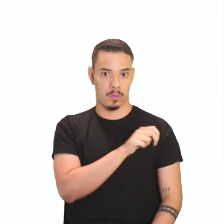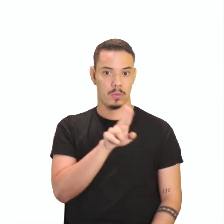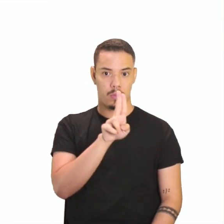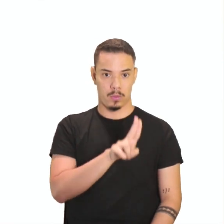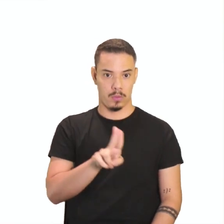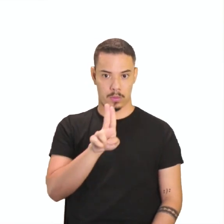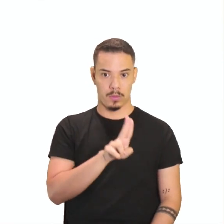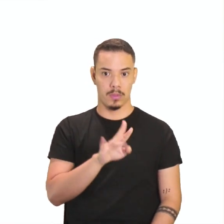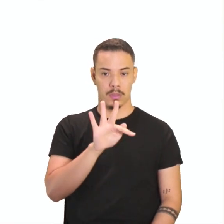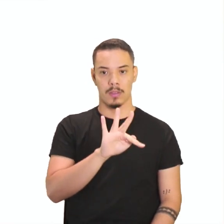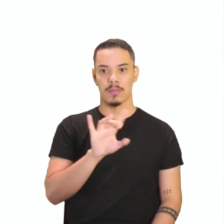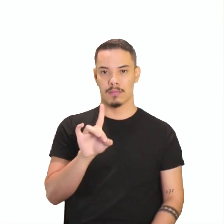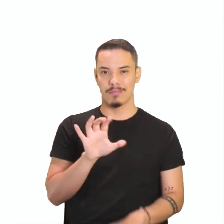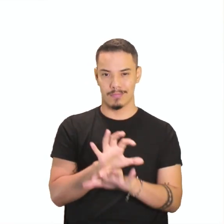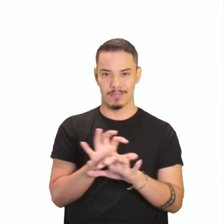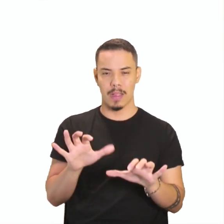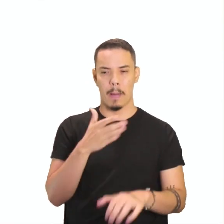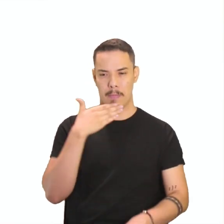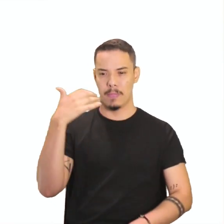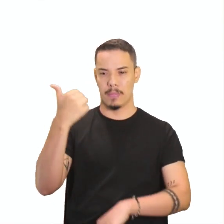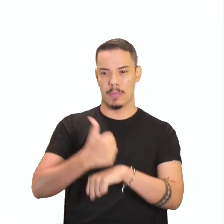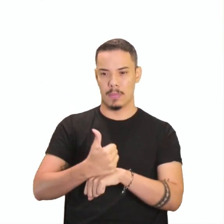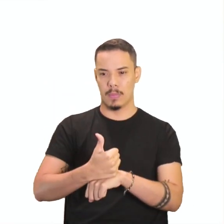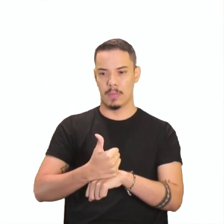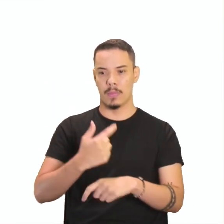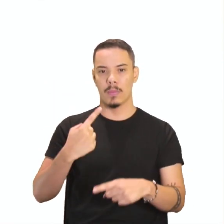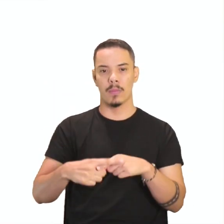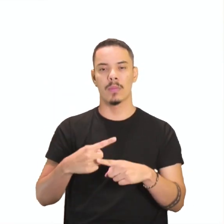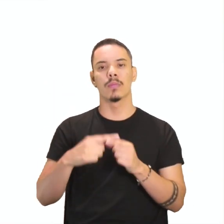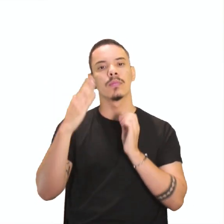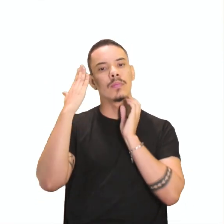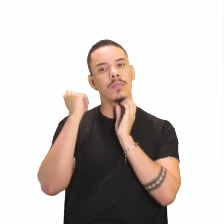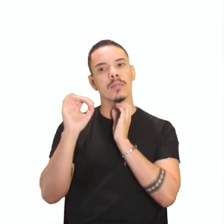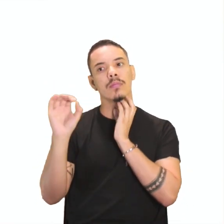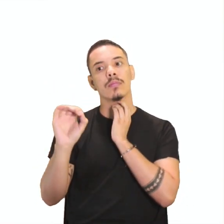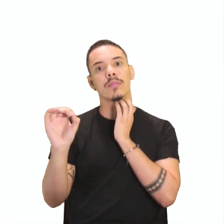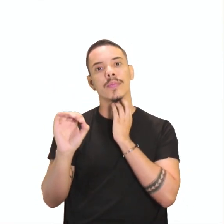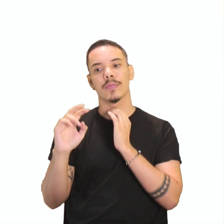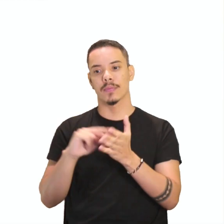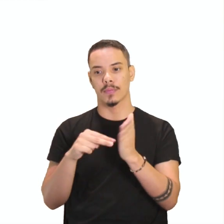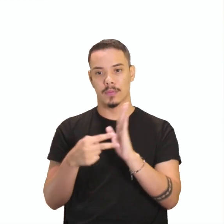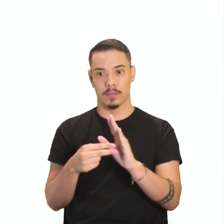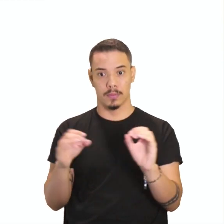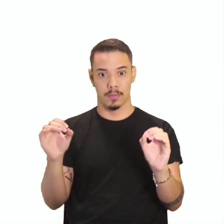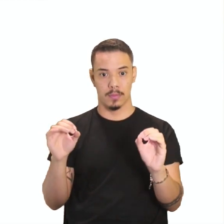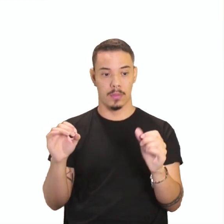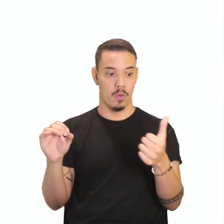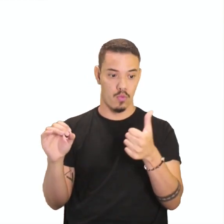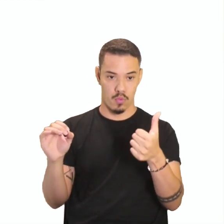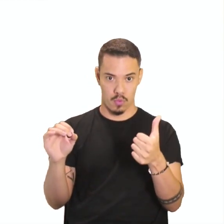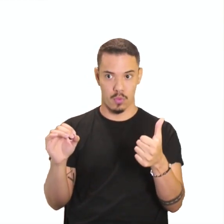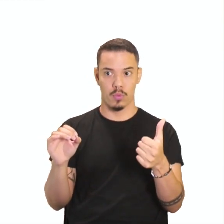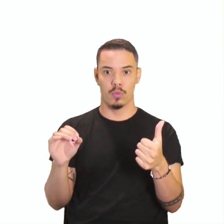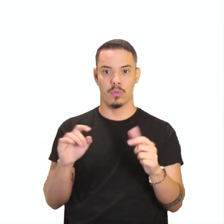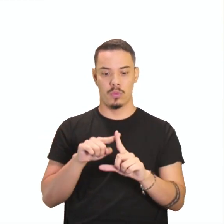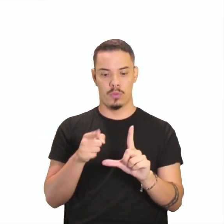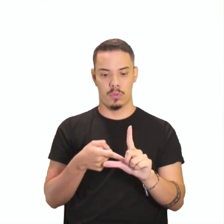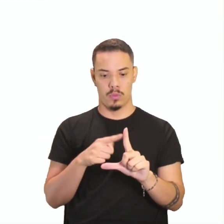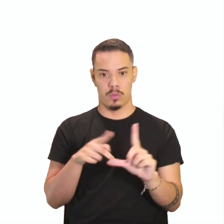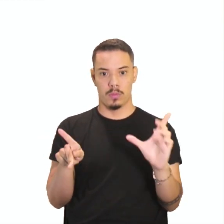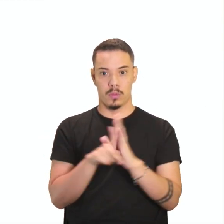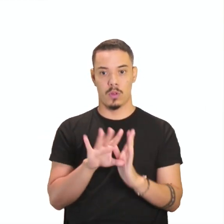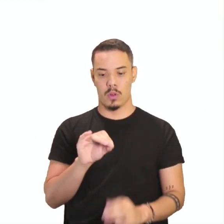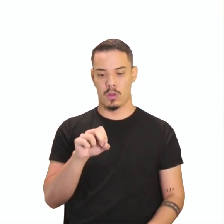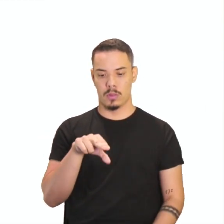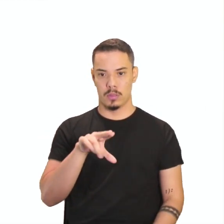de θ sempre, é muito melhor. Porque ele sabe que o 0 vai dar 0, né? Vai dar 1, vai dar 1, cosseno de 0 vai dar 1,